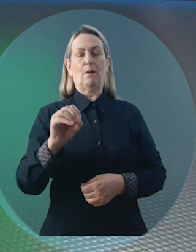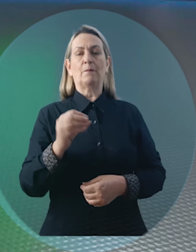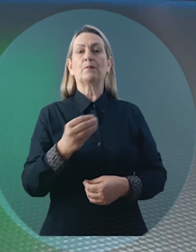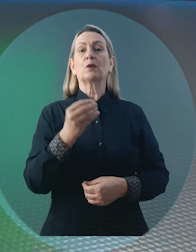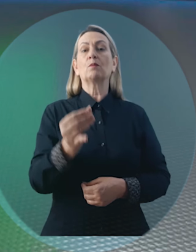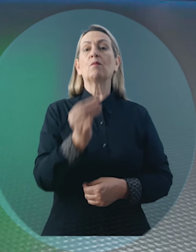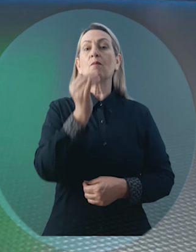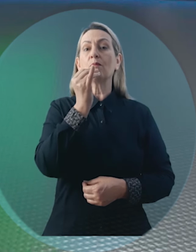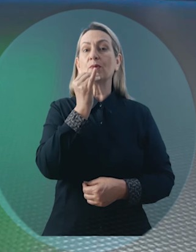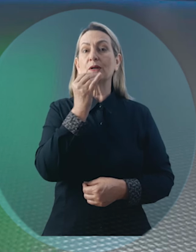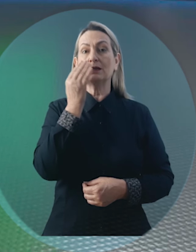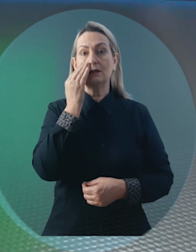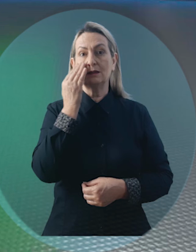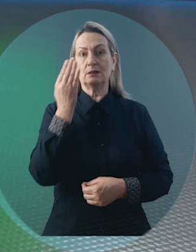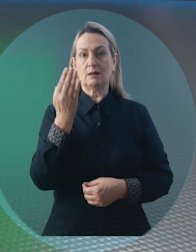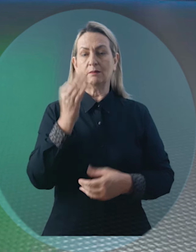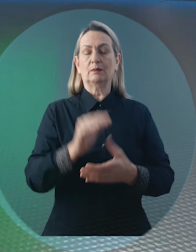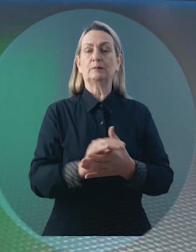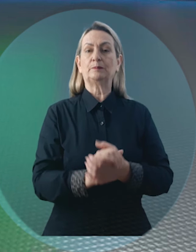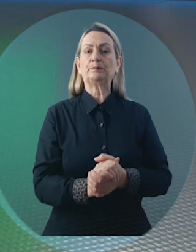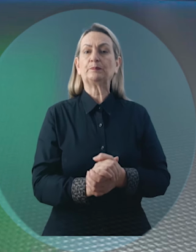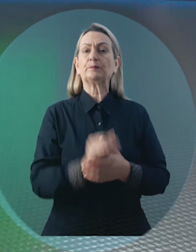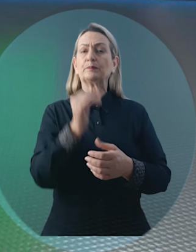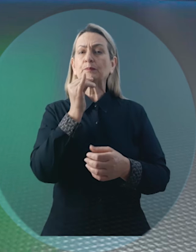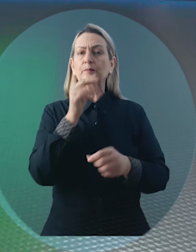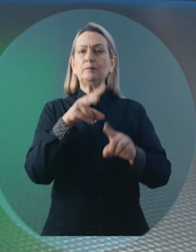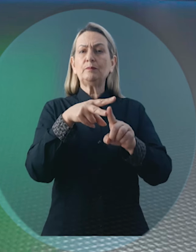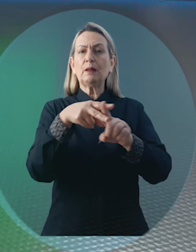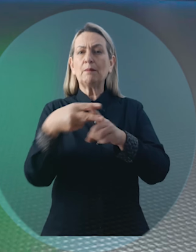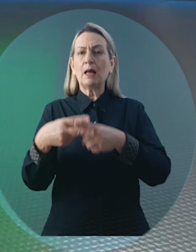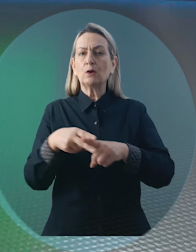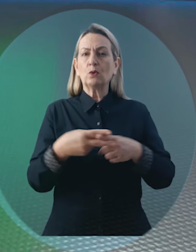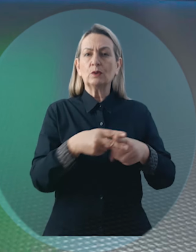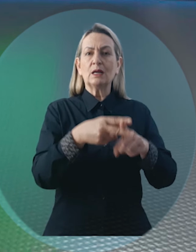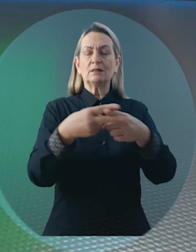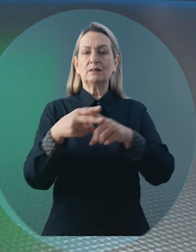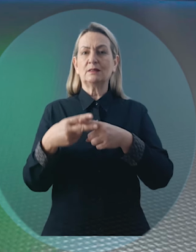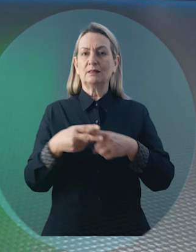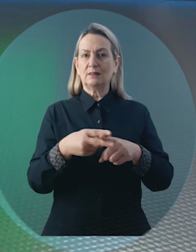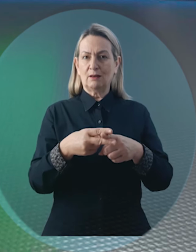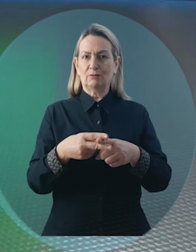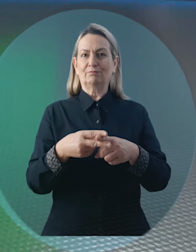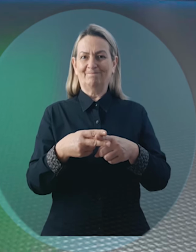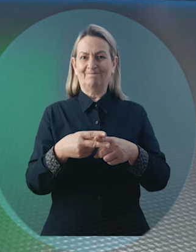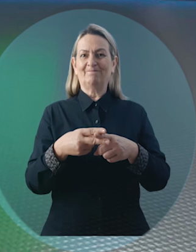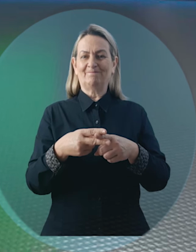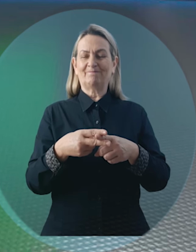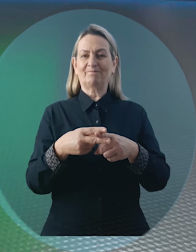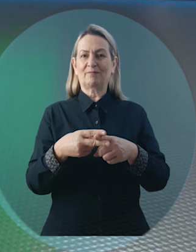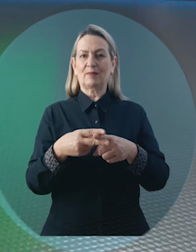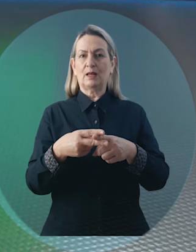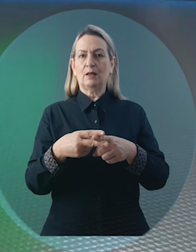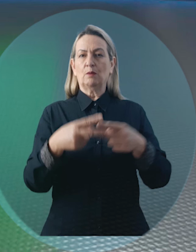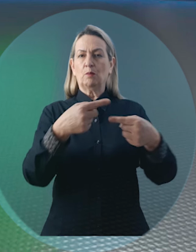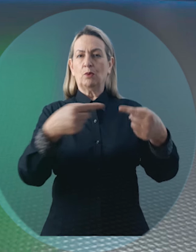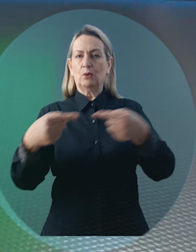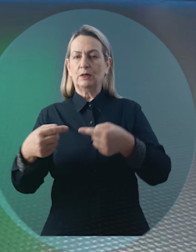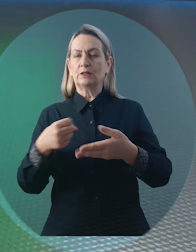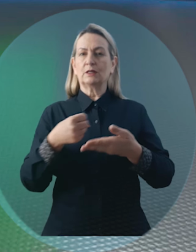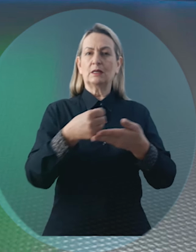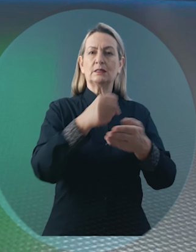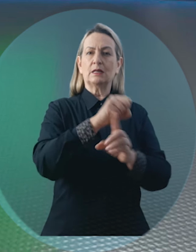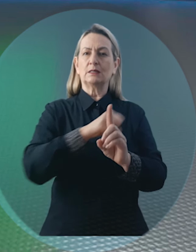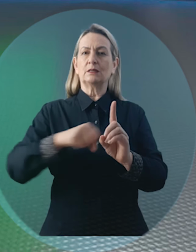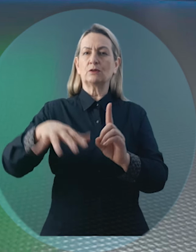orçamentárias como por exemplo né no caso de manutenção do órgão gestor da política de assistência